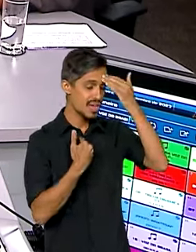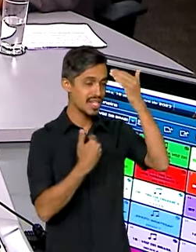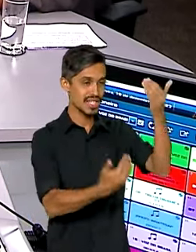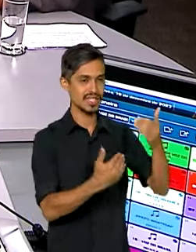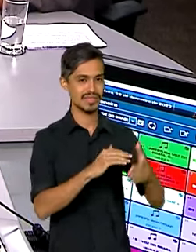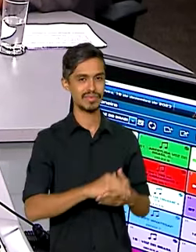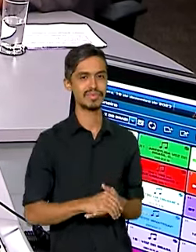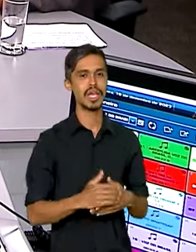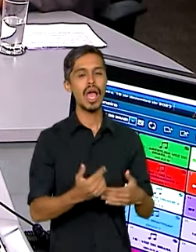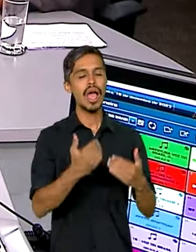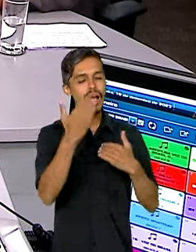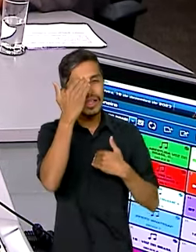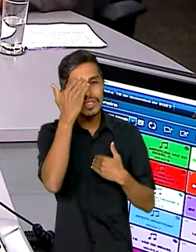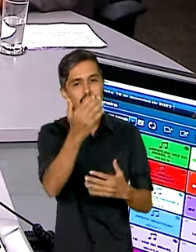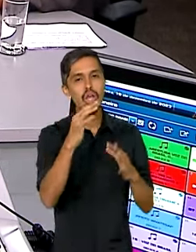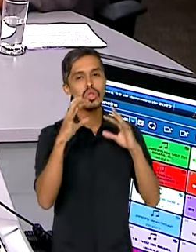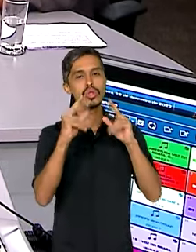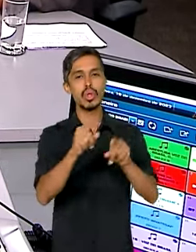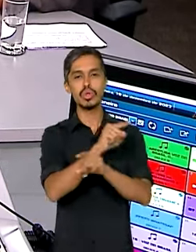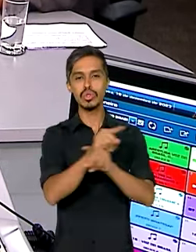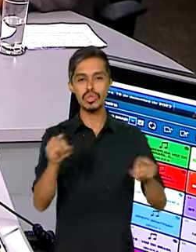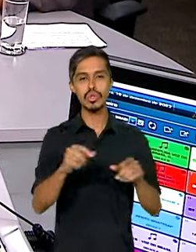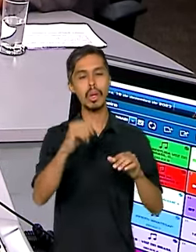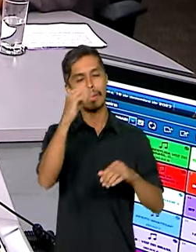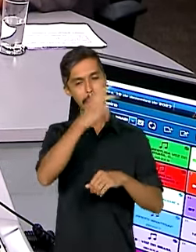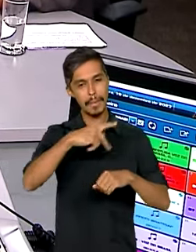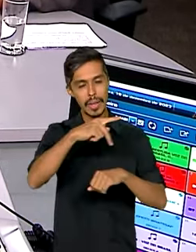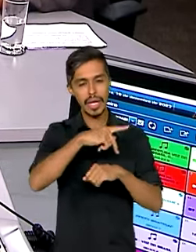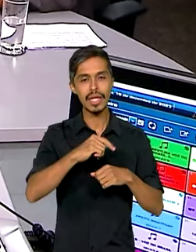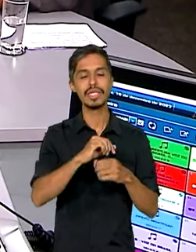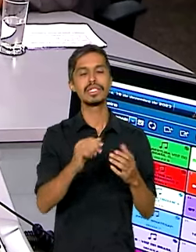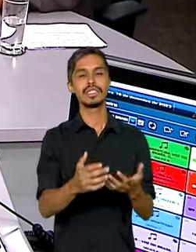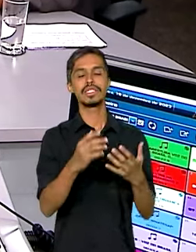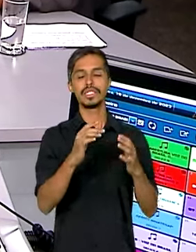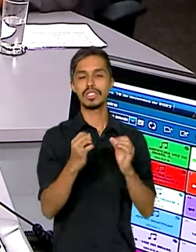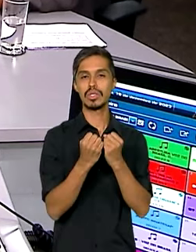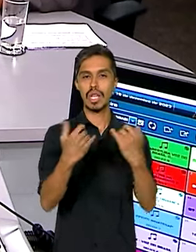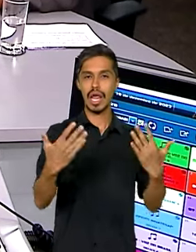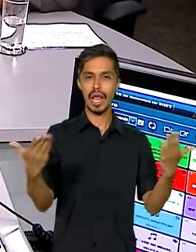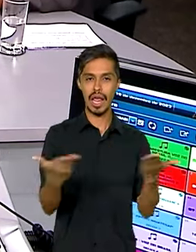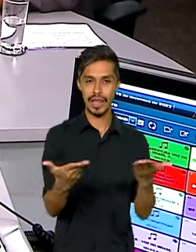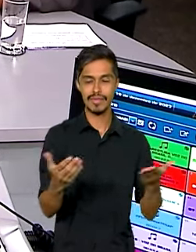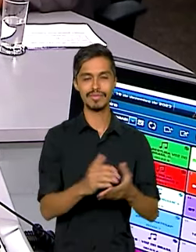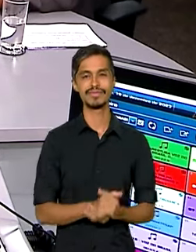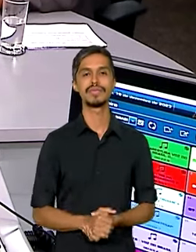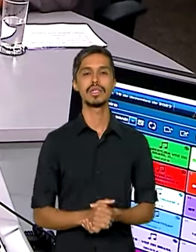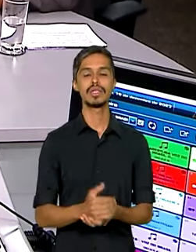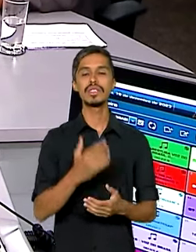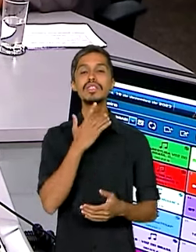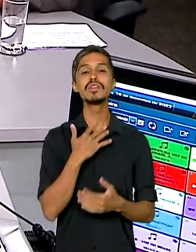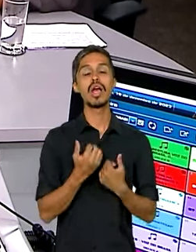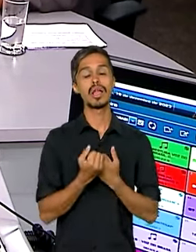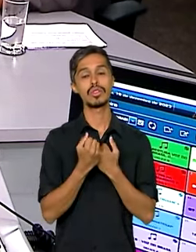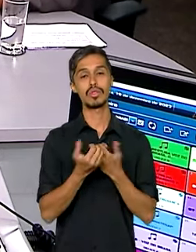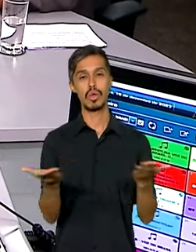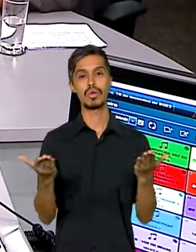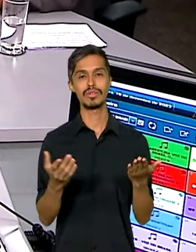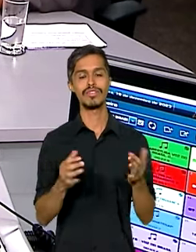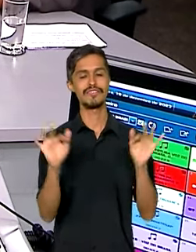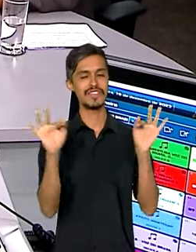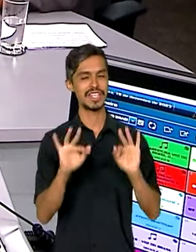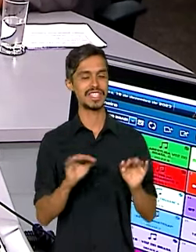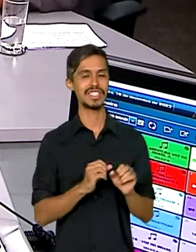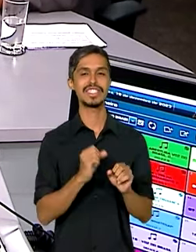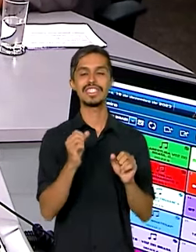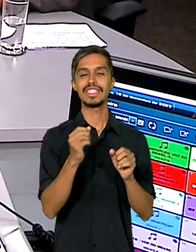vocês agradeço muito a todos os brasileiros e brasileiras que estão ligado conosco né Desejo a todos e todas né um feliz